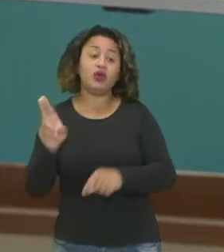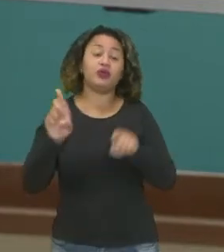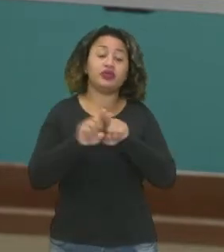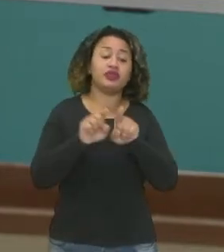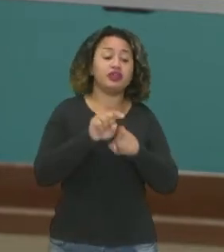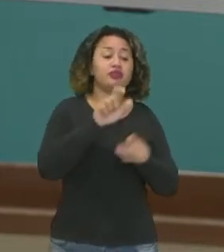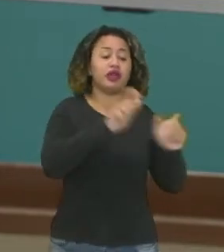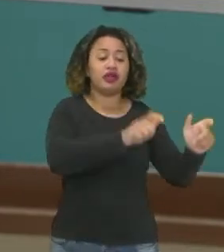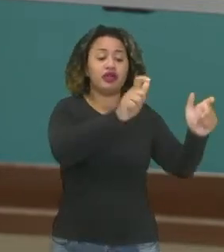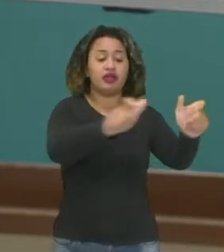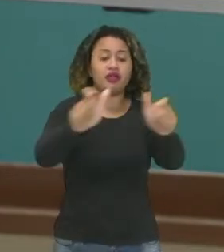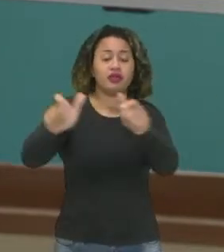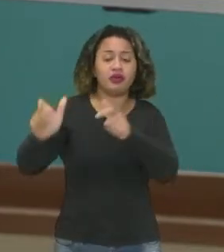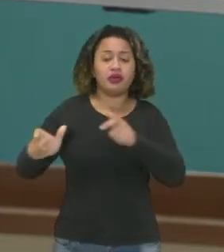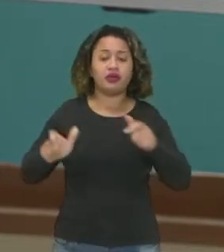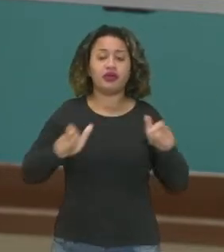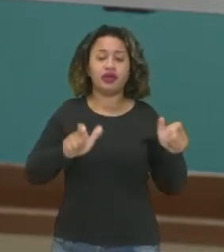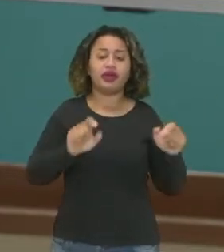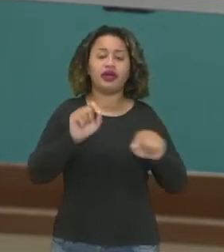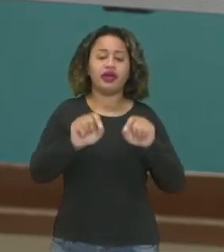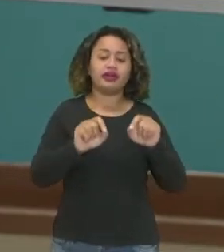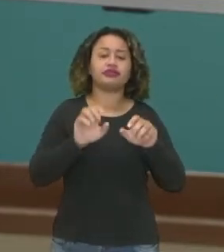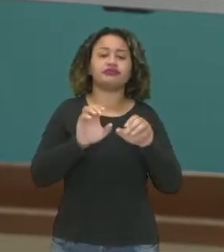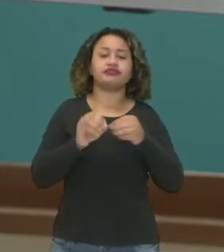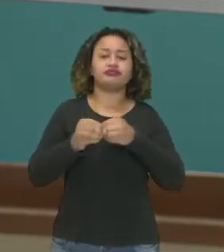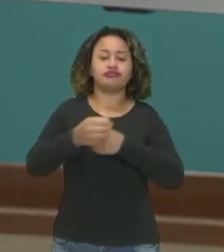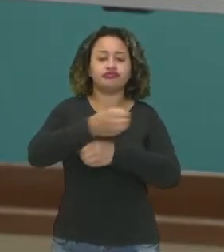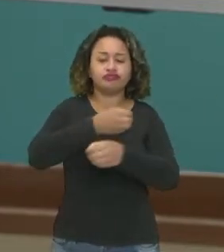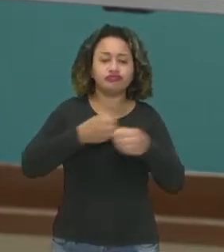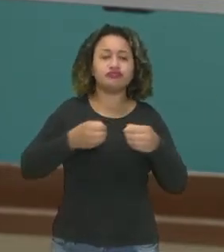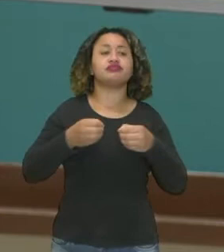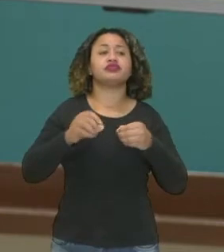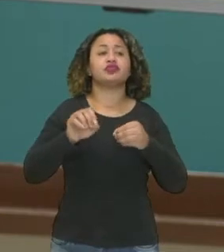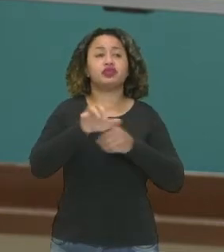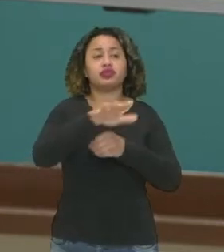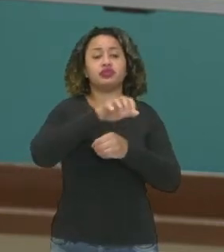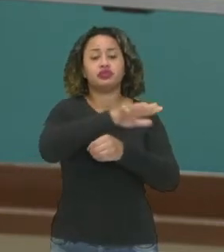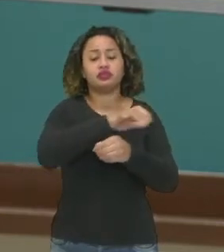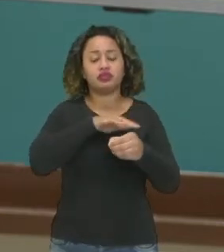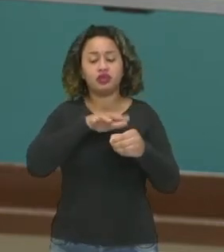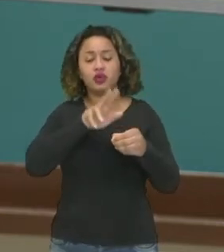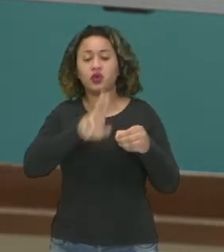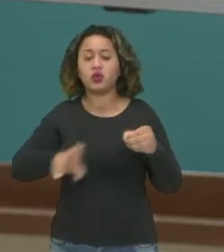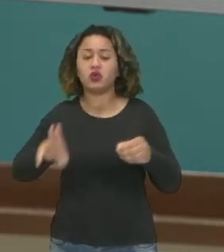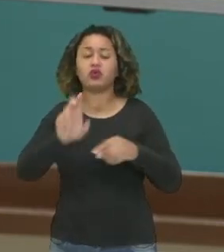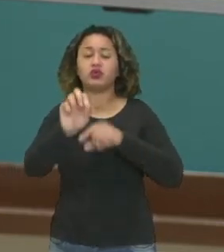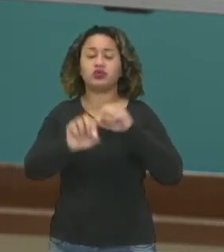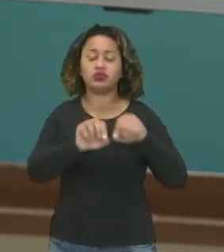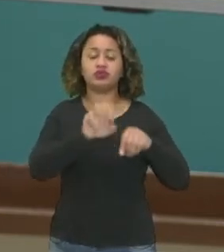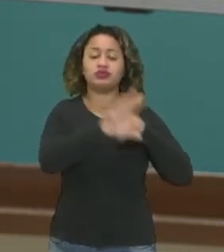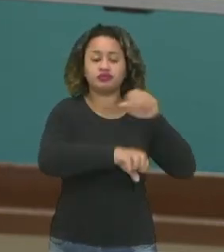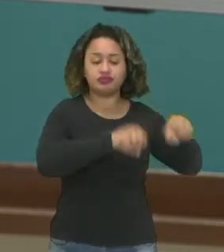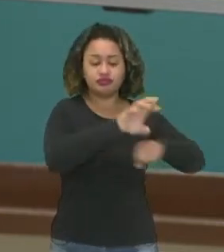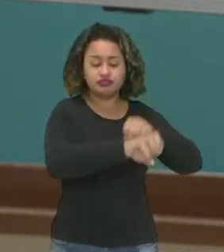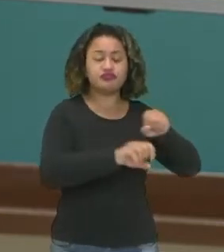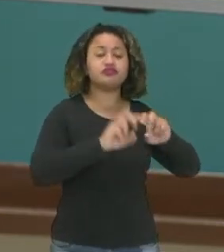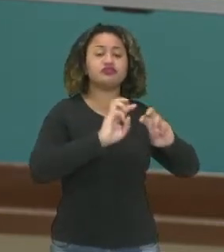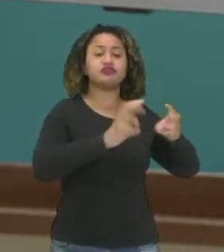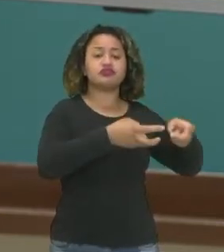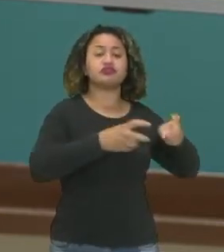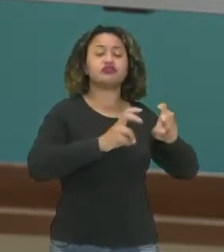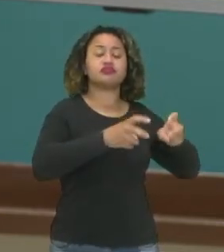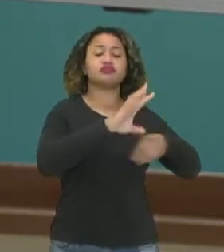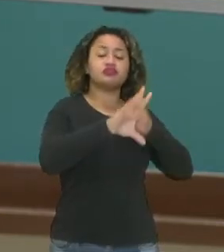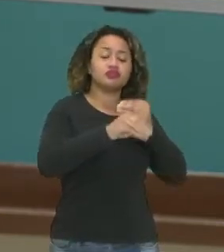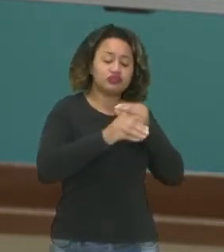áreas das regiões metropolitanas, né? Eles acabam utilizando do extrativismo para